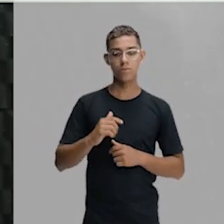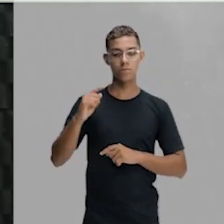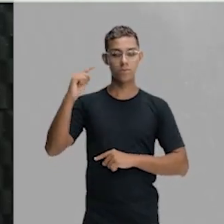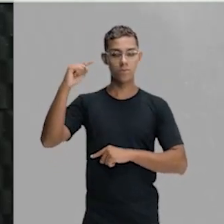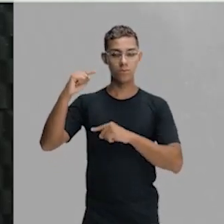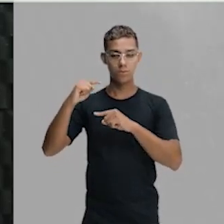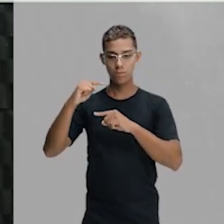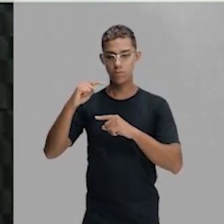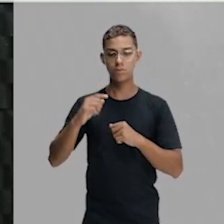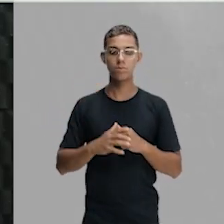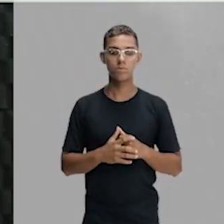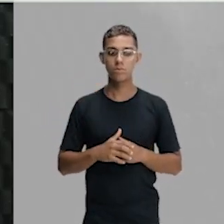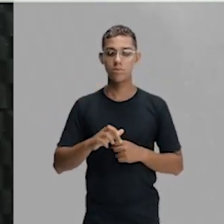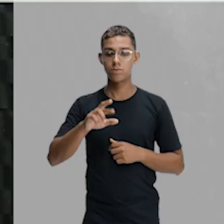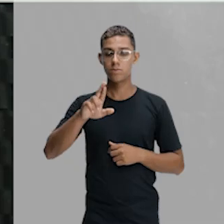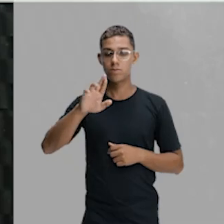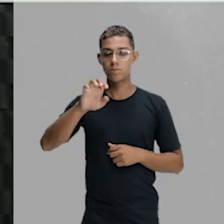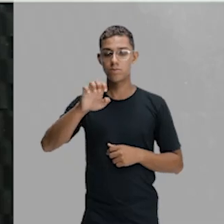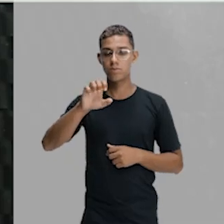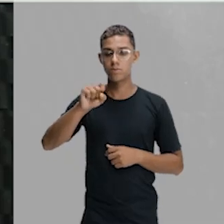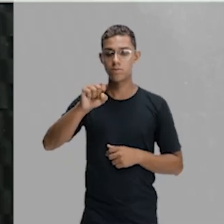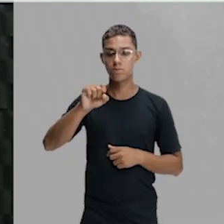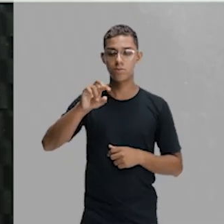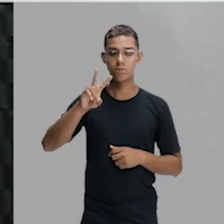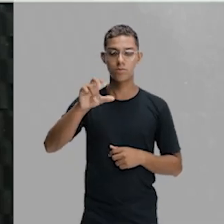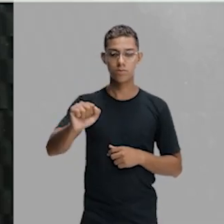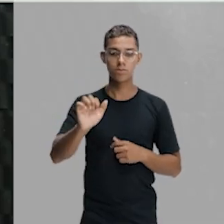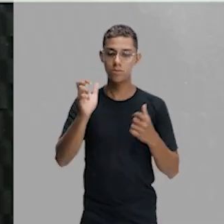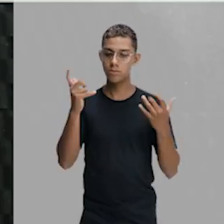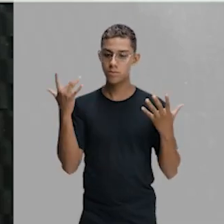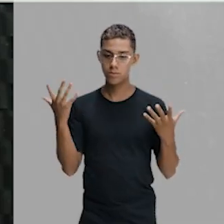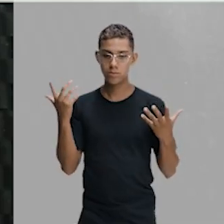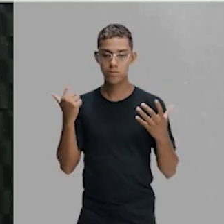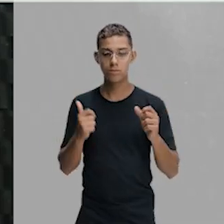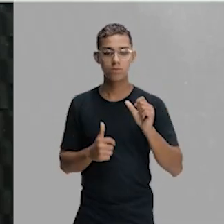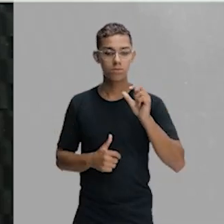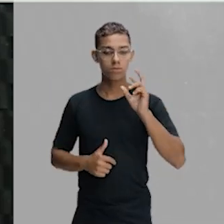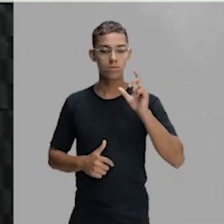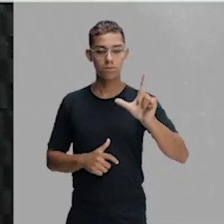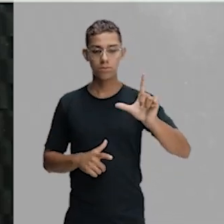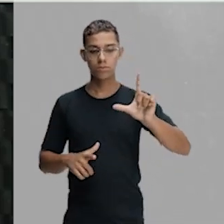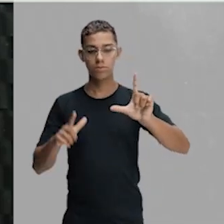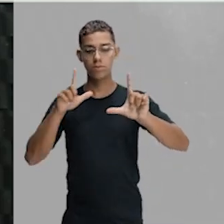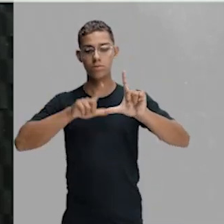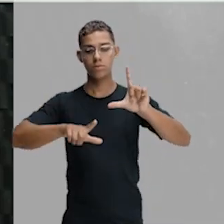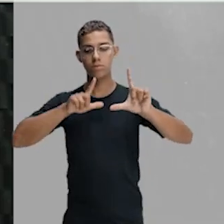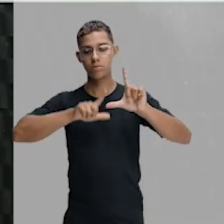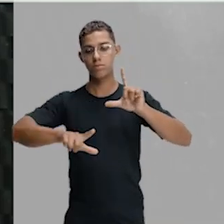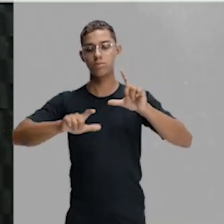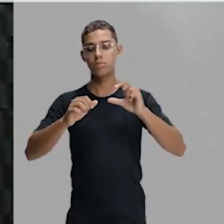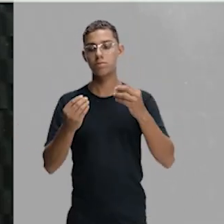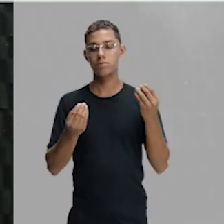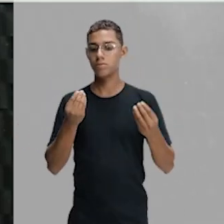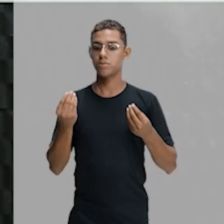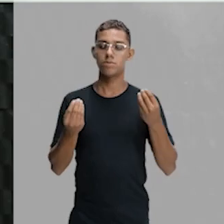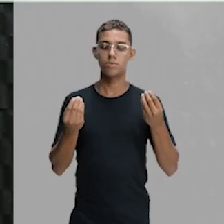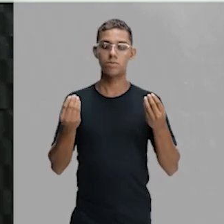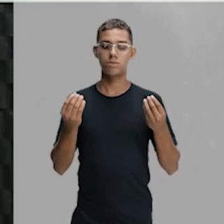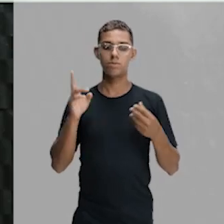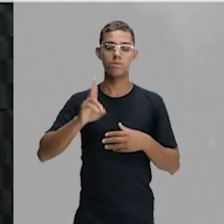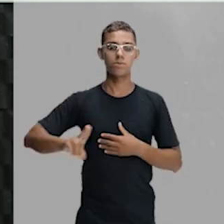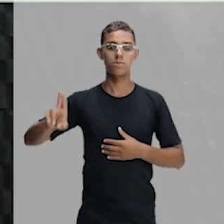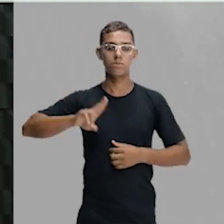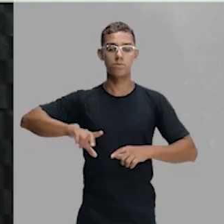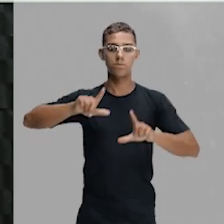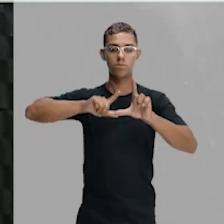vai ser recessiva. Mendel ele representou cada fator por uma letra, certo? Então, aqui a gente vai utilizar